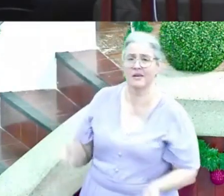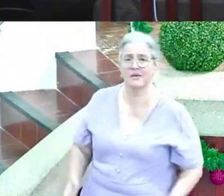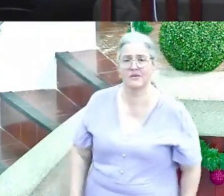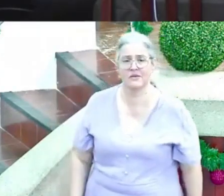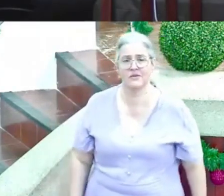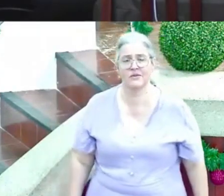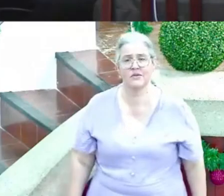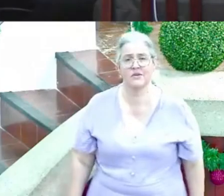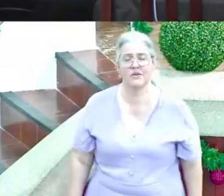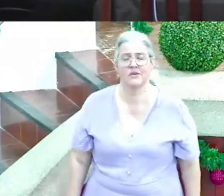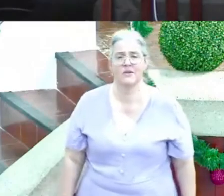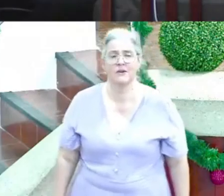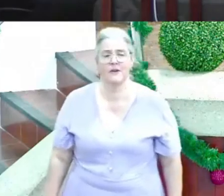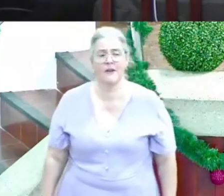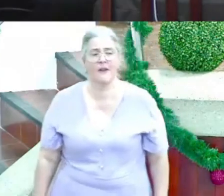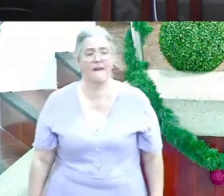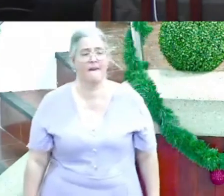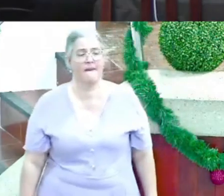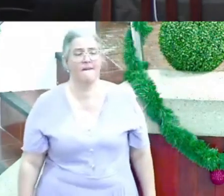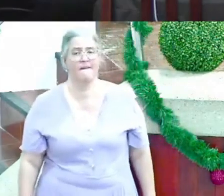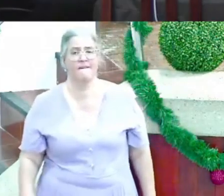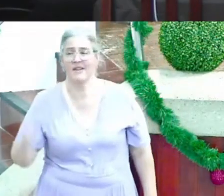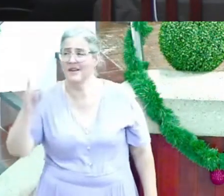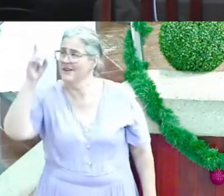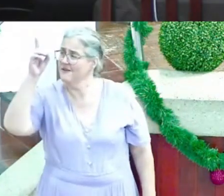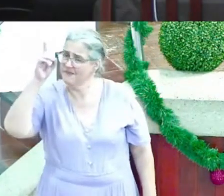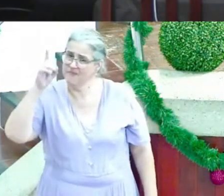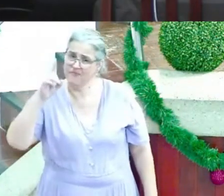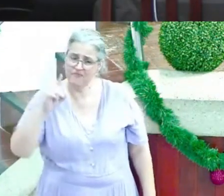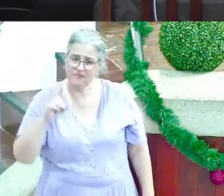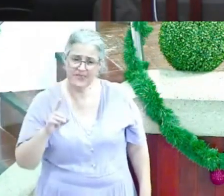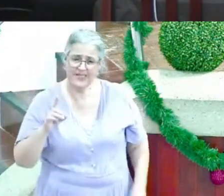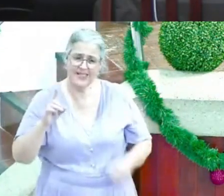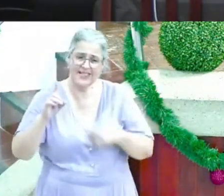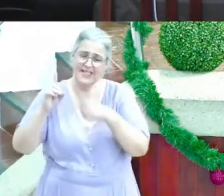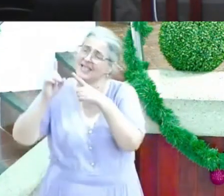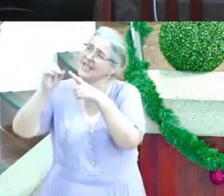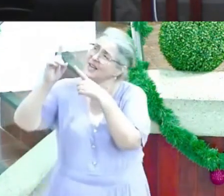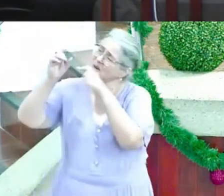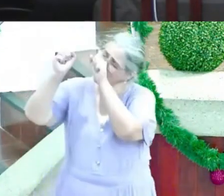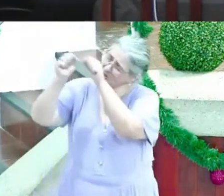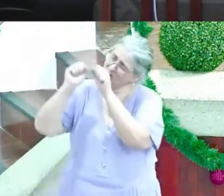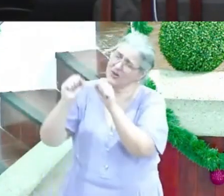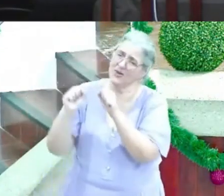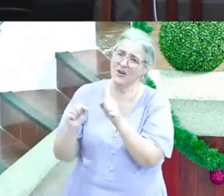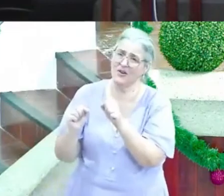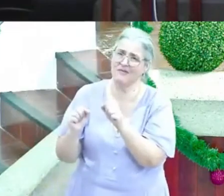o Deus conosco. O poder sobrenatural de Deus fará uma virgem